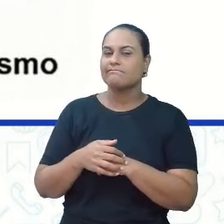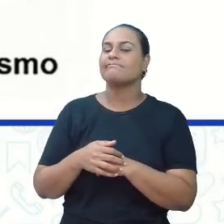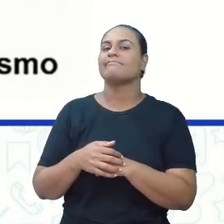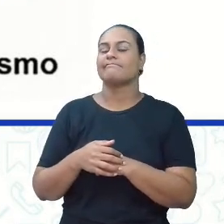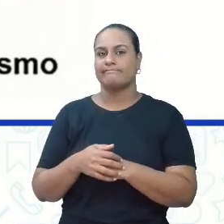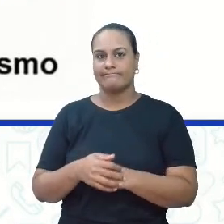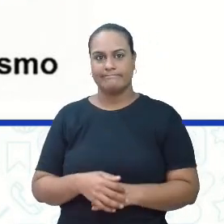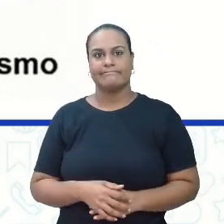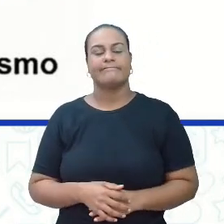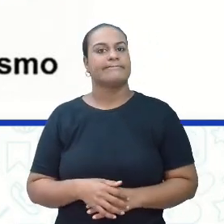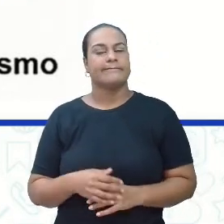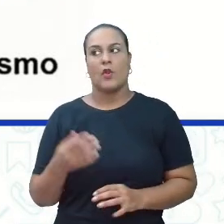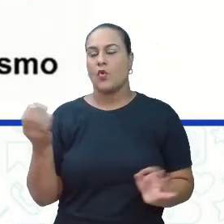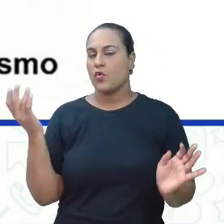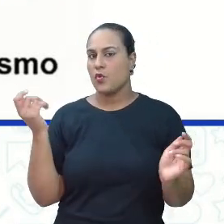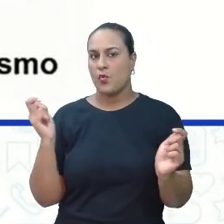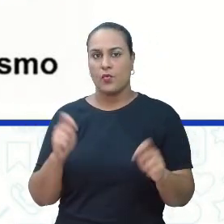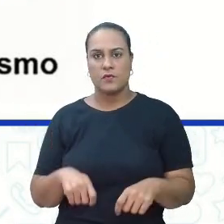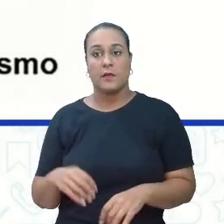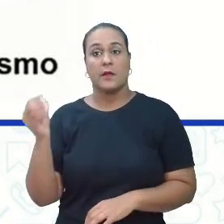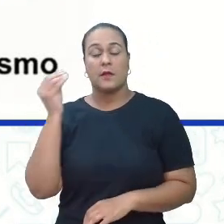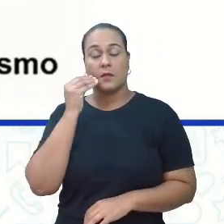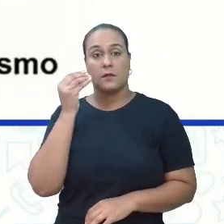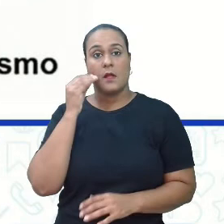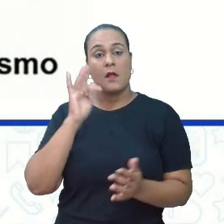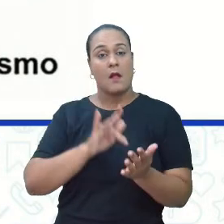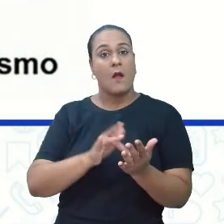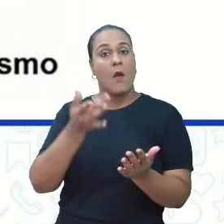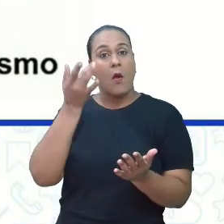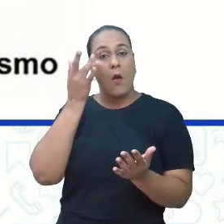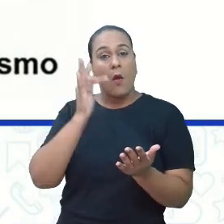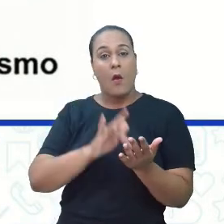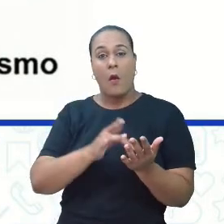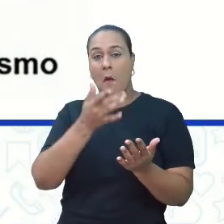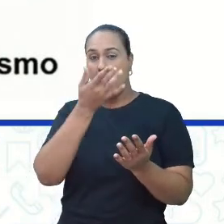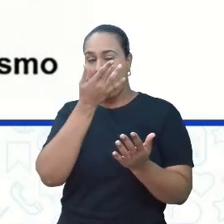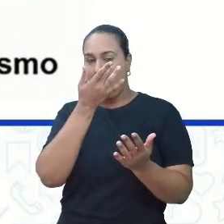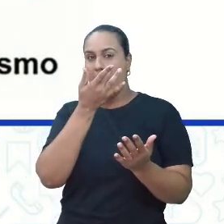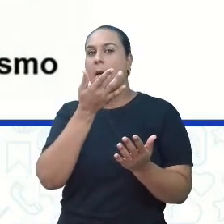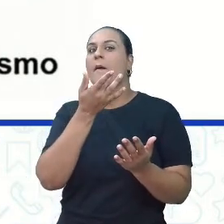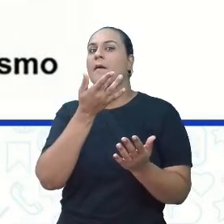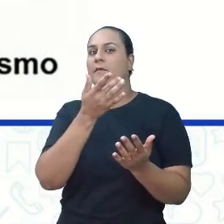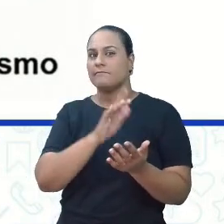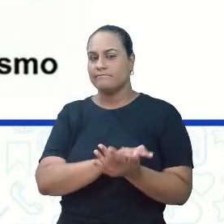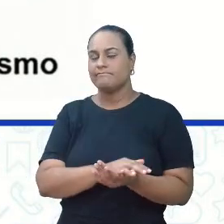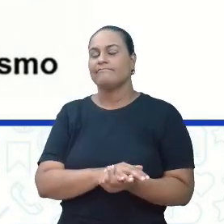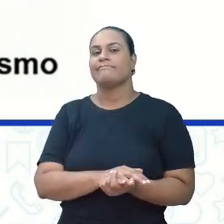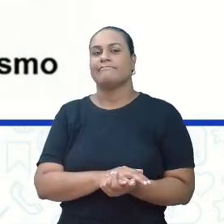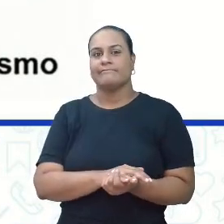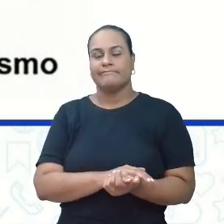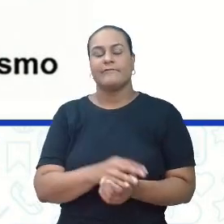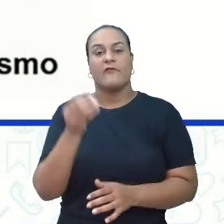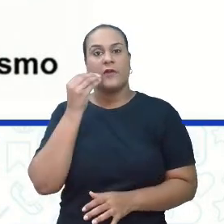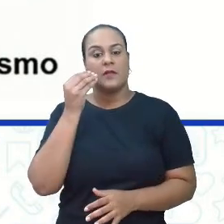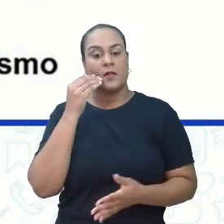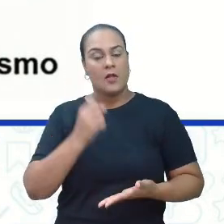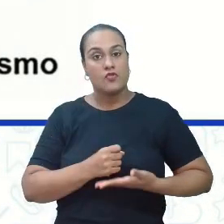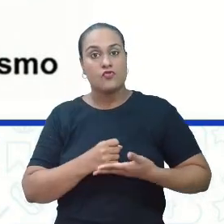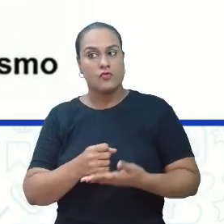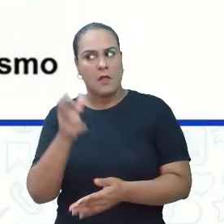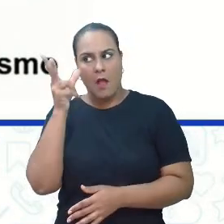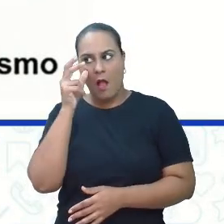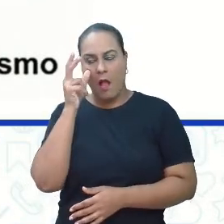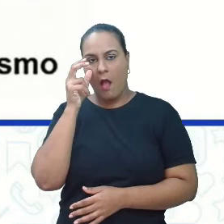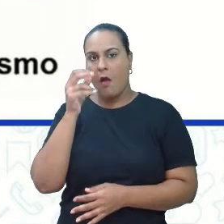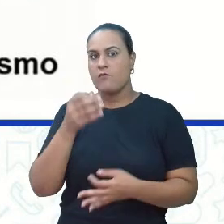aí que tentar. A lente vai ajudar a empurrar um pouquinho essa imagem para tocar